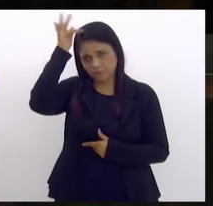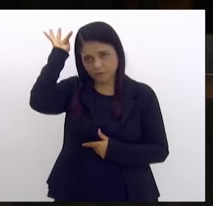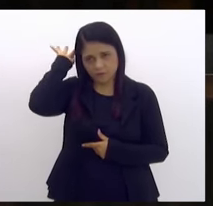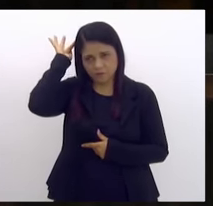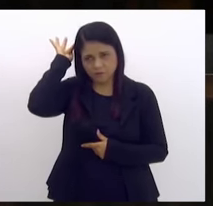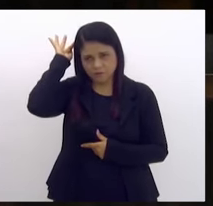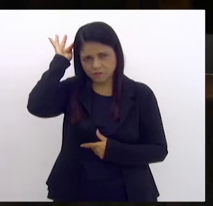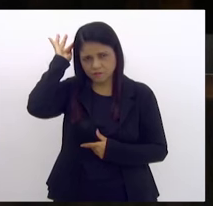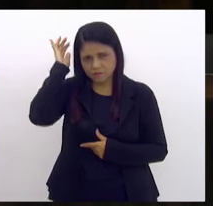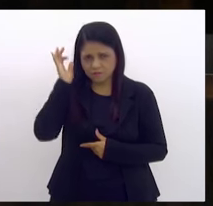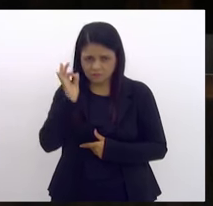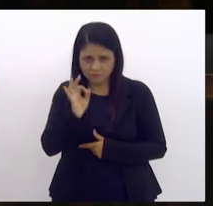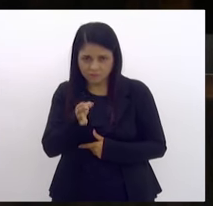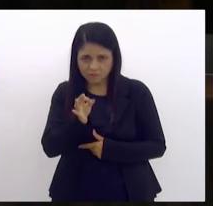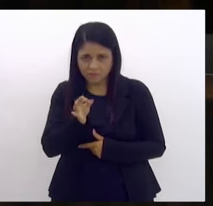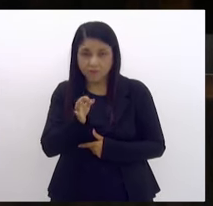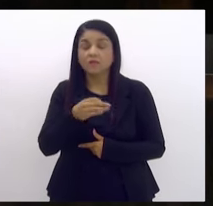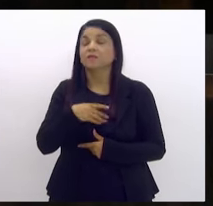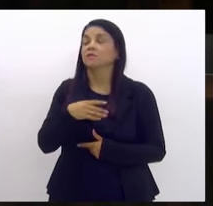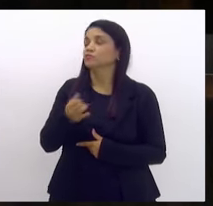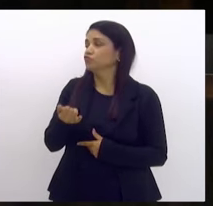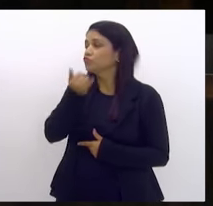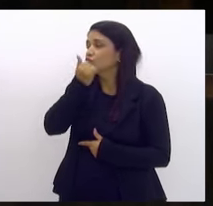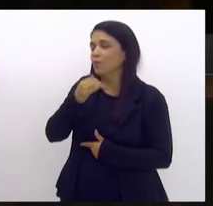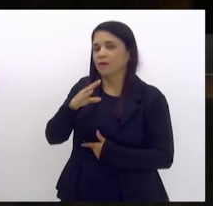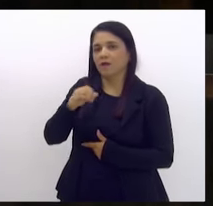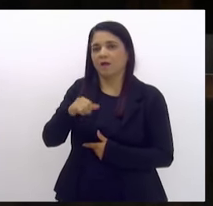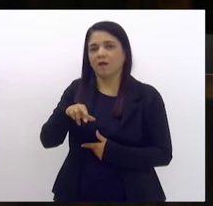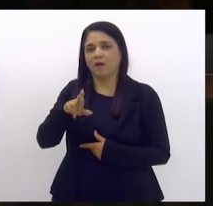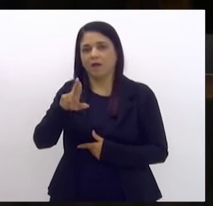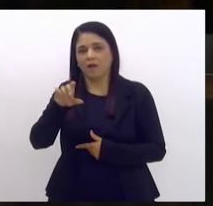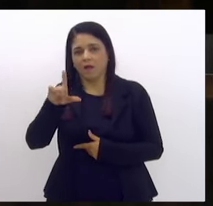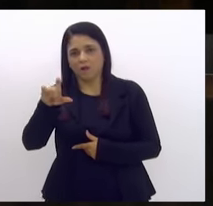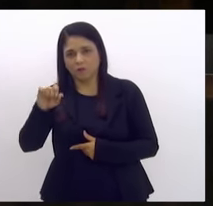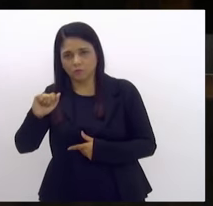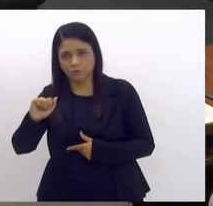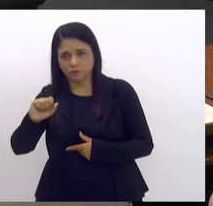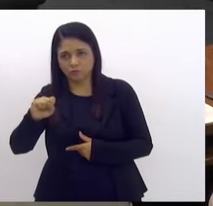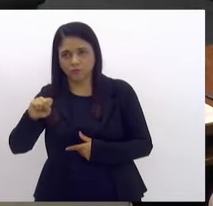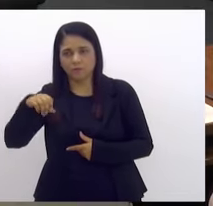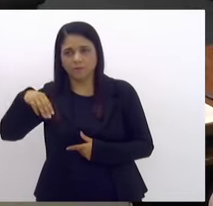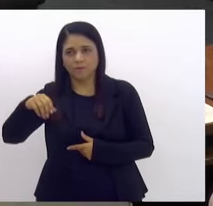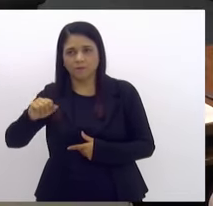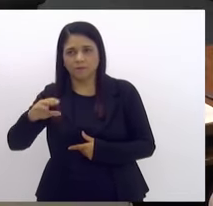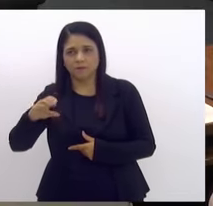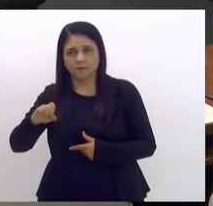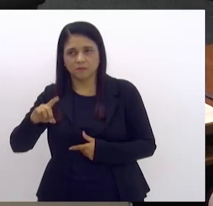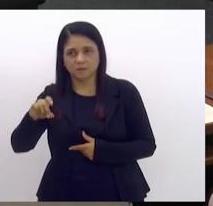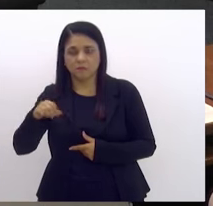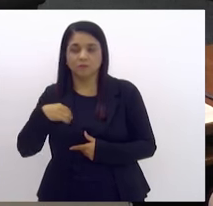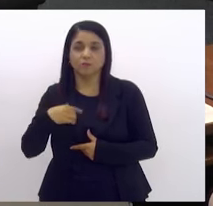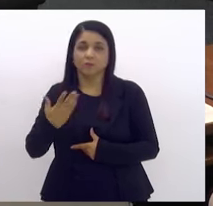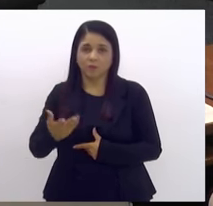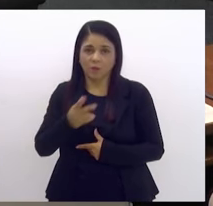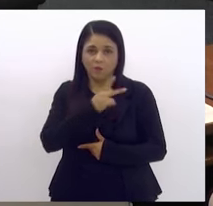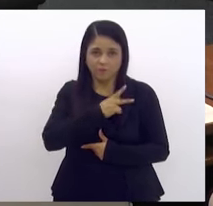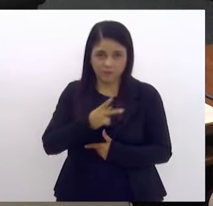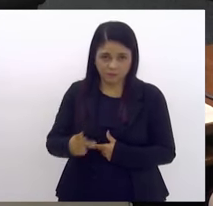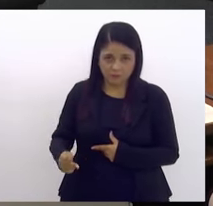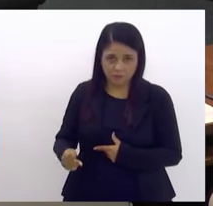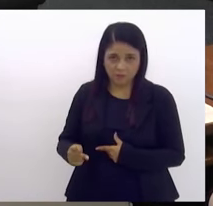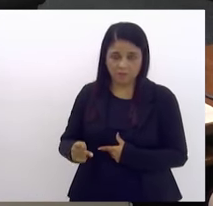isso? Carlos Macedo. Não, Carlos Macedo. Estava aceso ali. Querido presidente, senhoras e